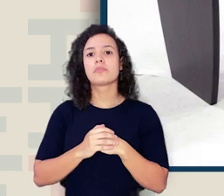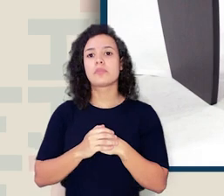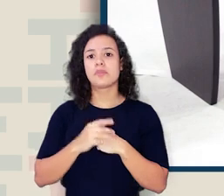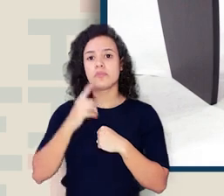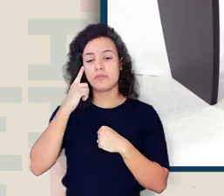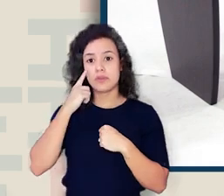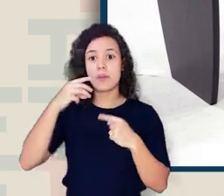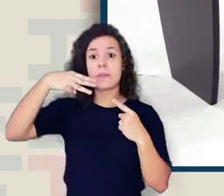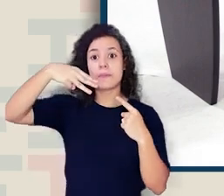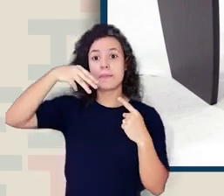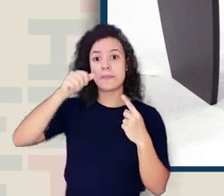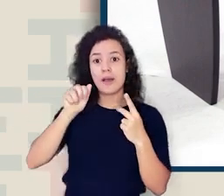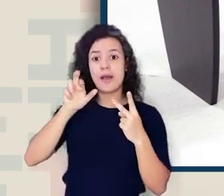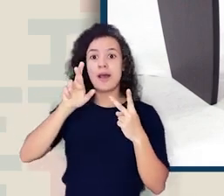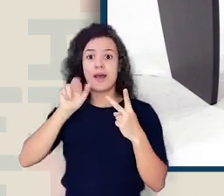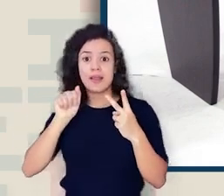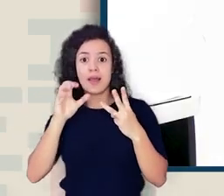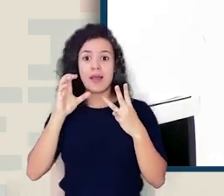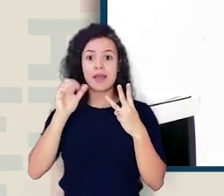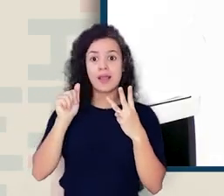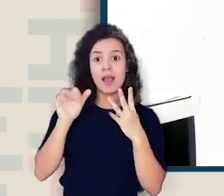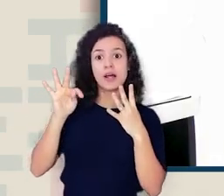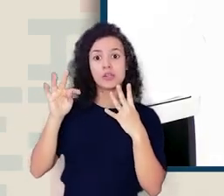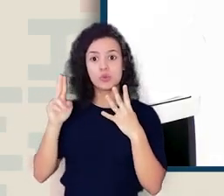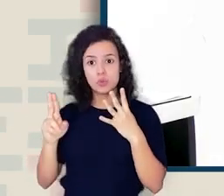por exemplo, ou num atabaque.